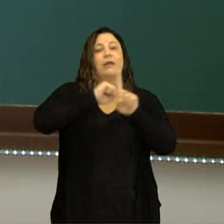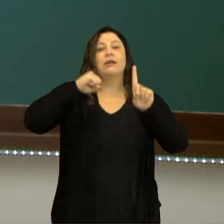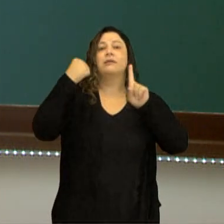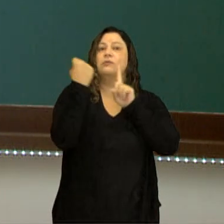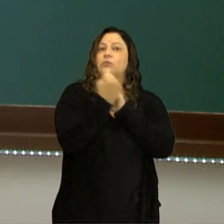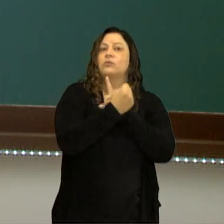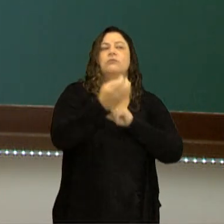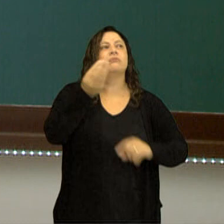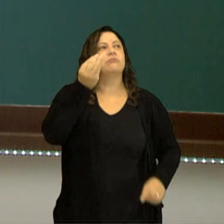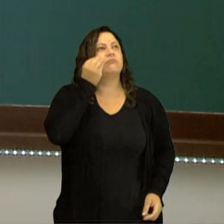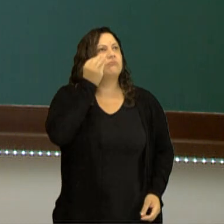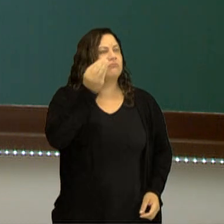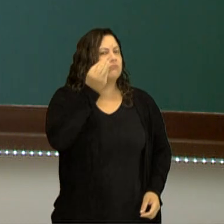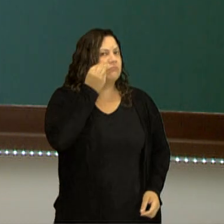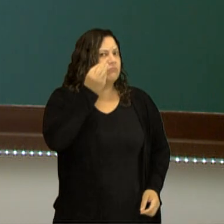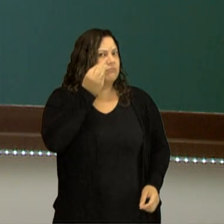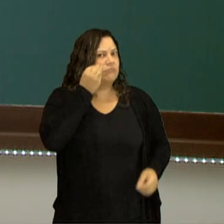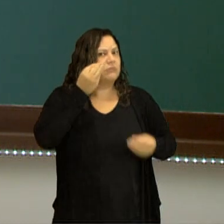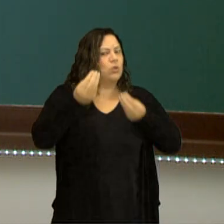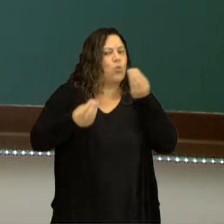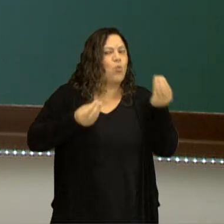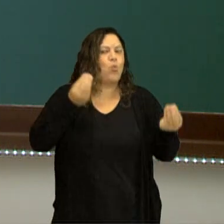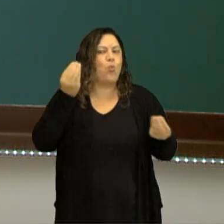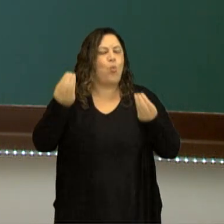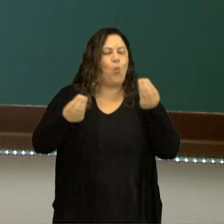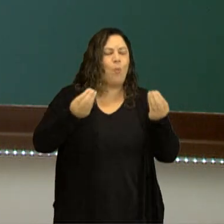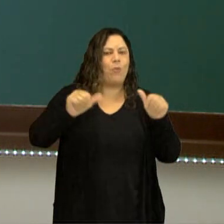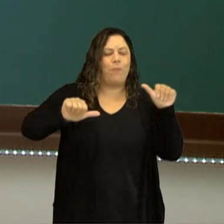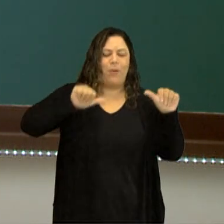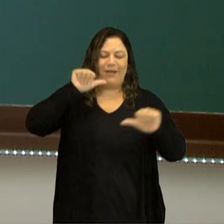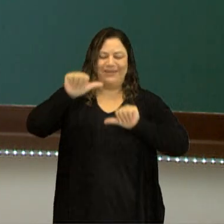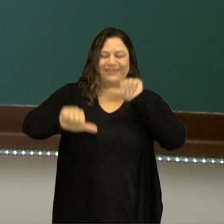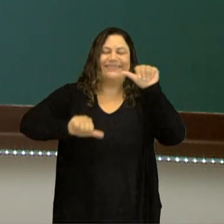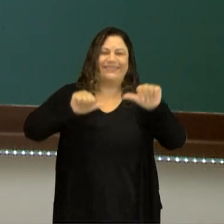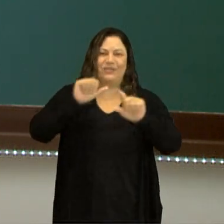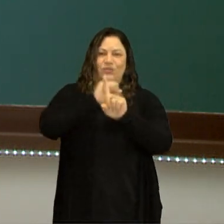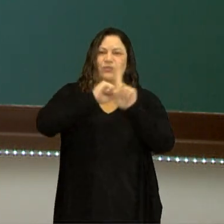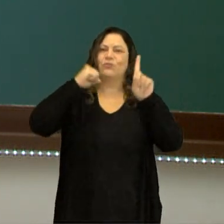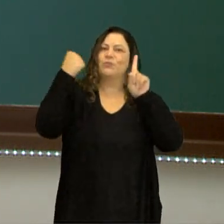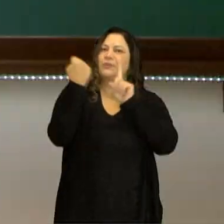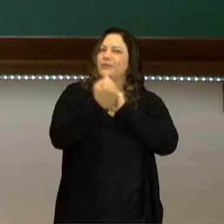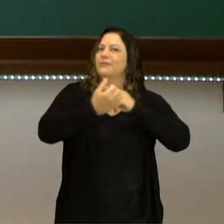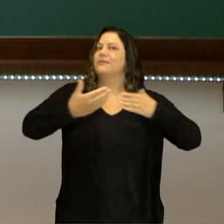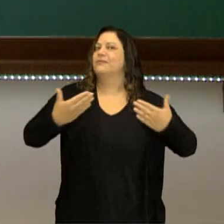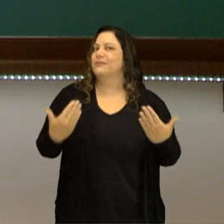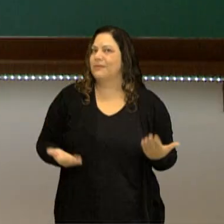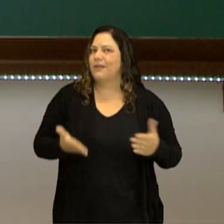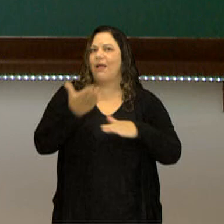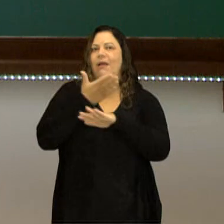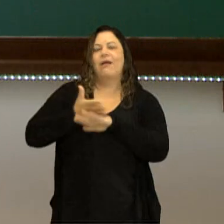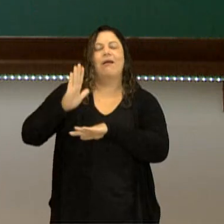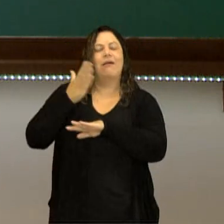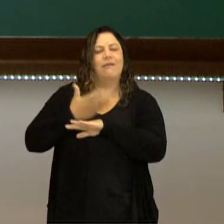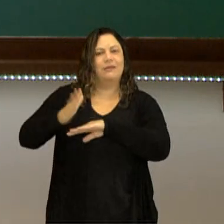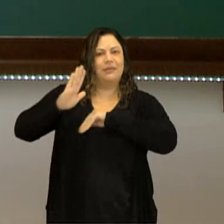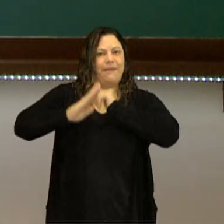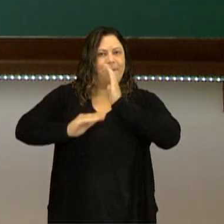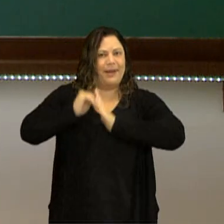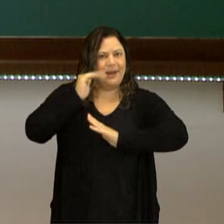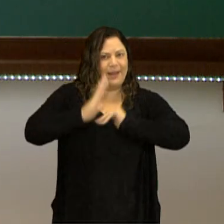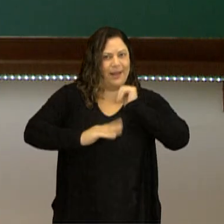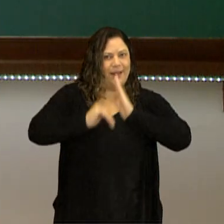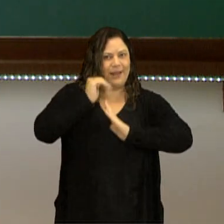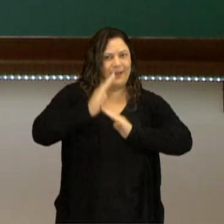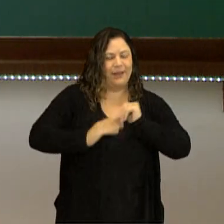vão tentar colocar como é que a gente pode transformar essa sociedade. A prática é quando você